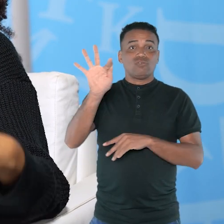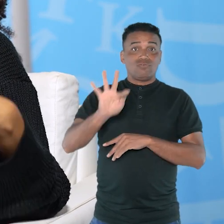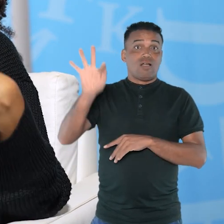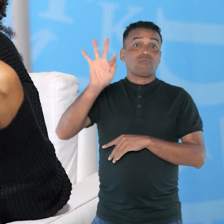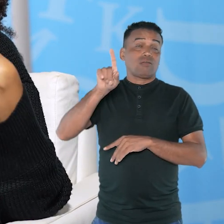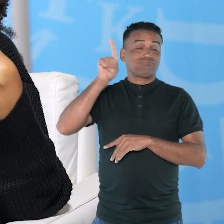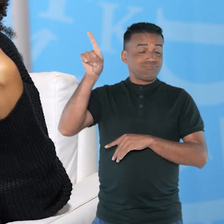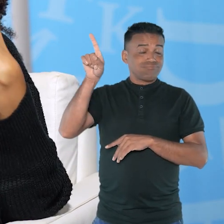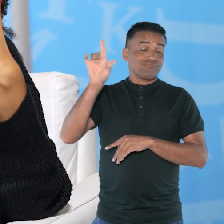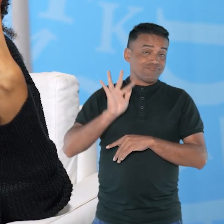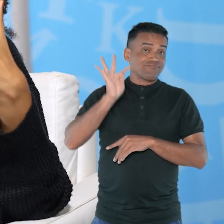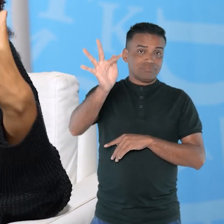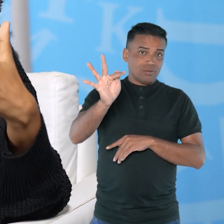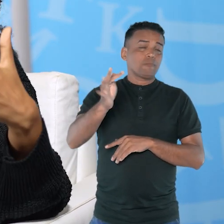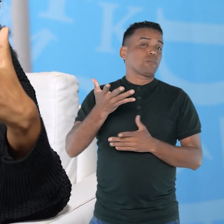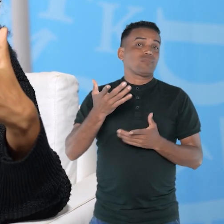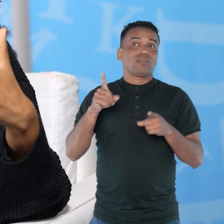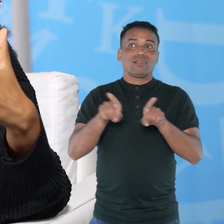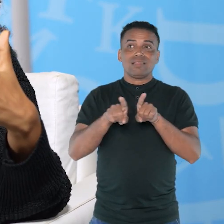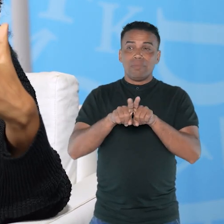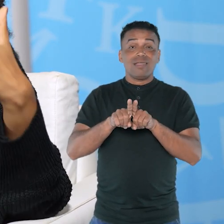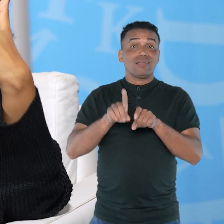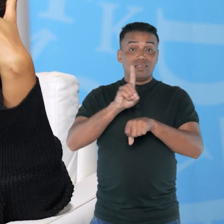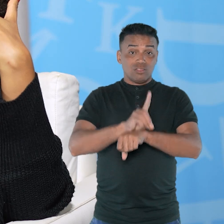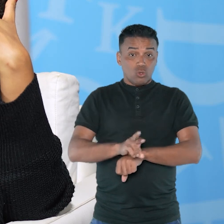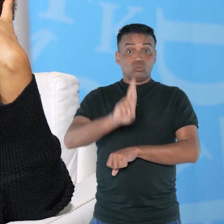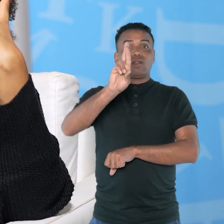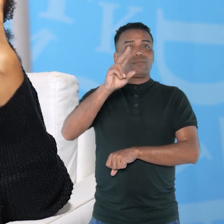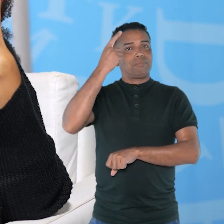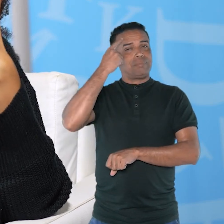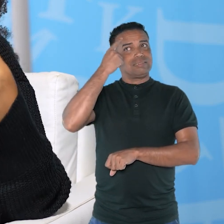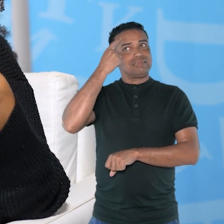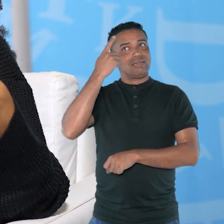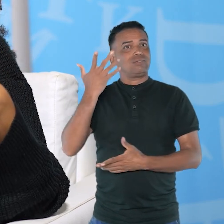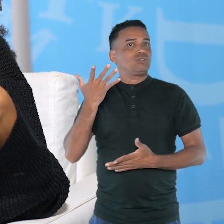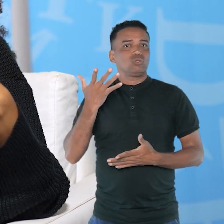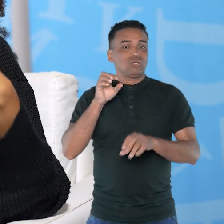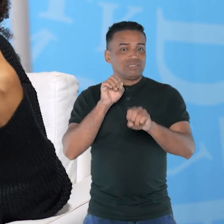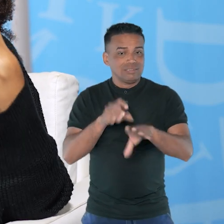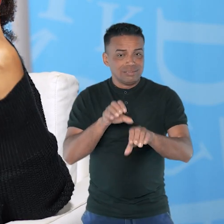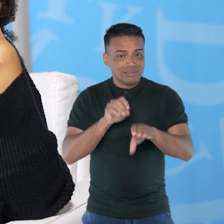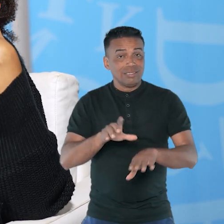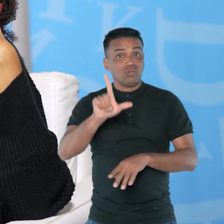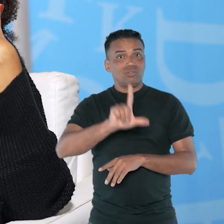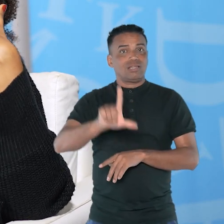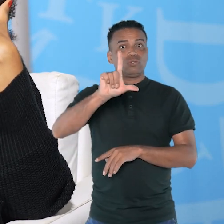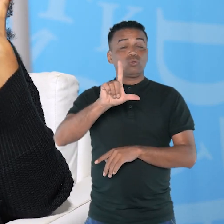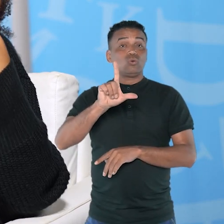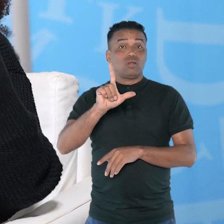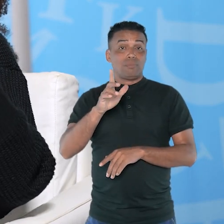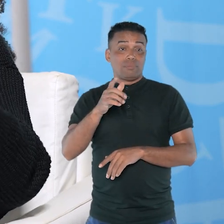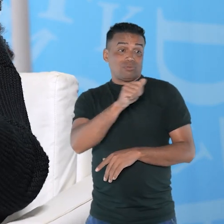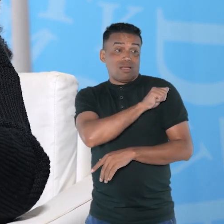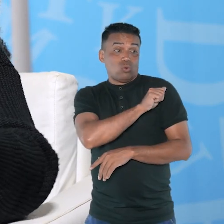dia. E, ao mesmo tempo, quando eu estava lá no doutorado, pensando numa ferramenta de ensino de literatura para os meus estudantes de ensino médio,